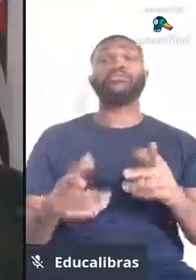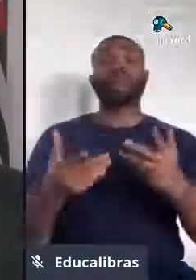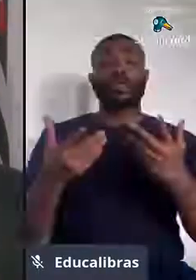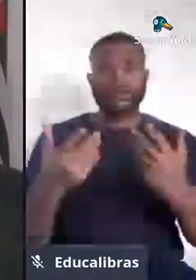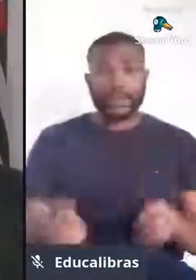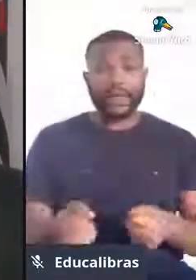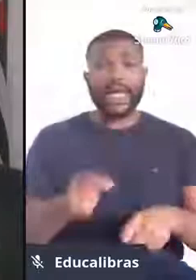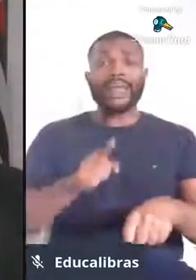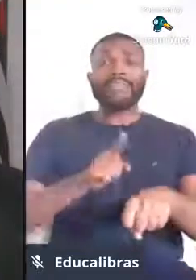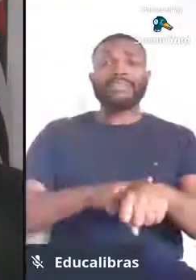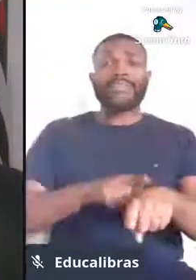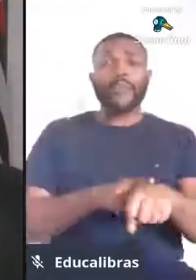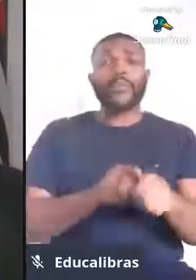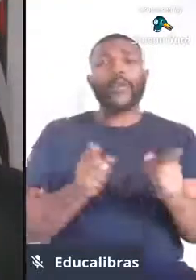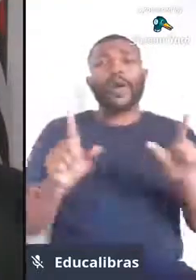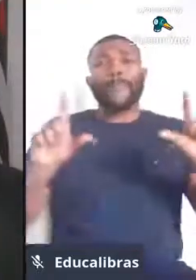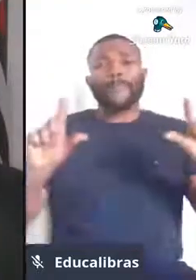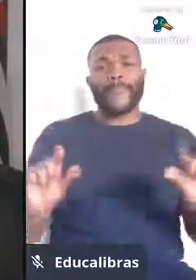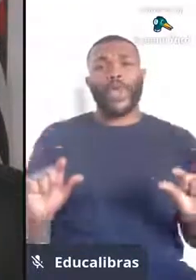por isso.